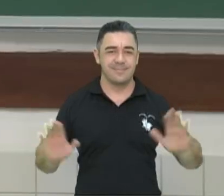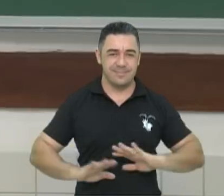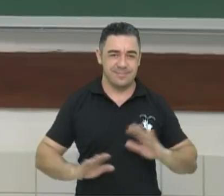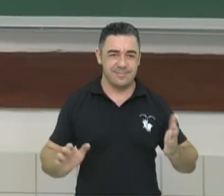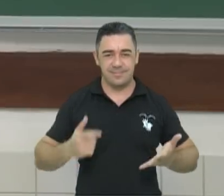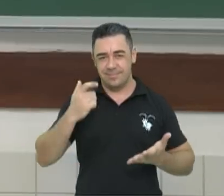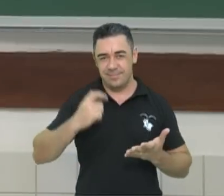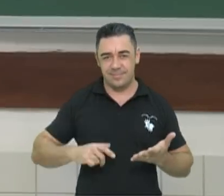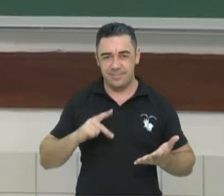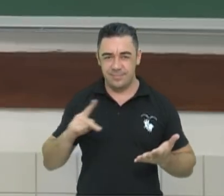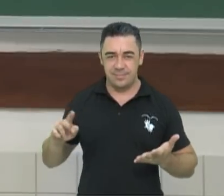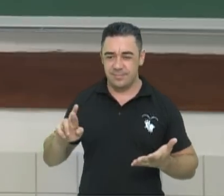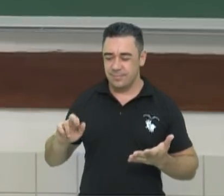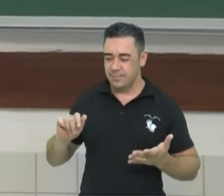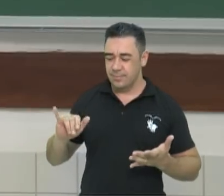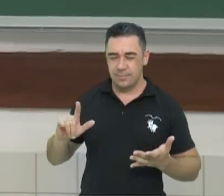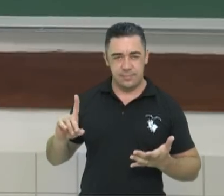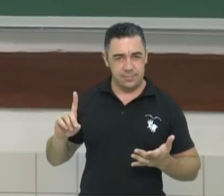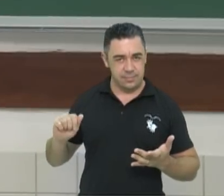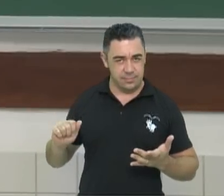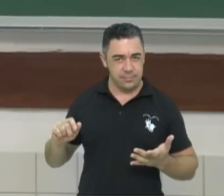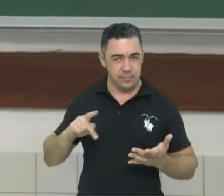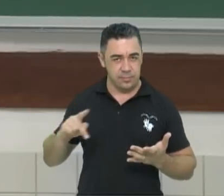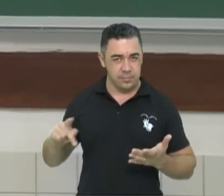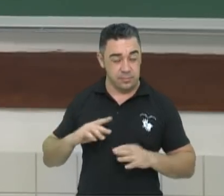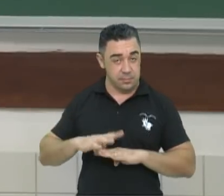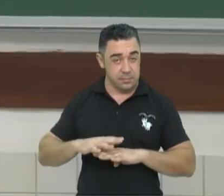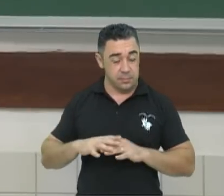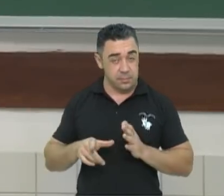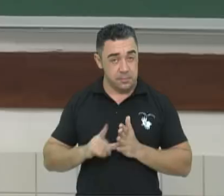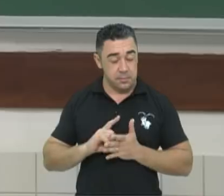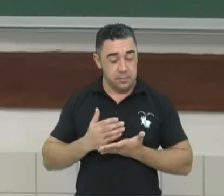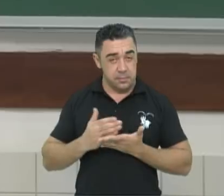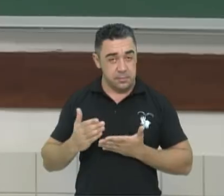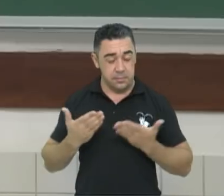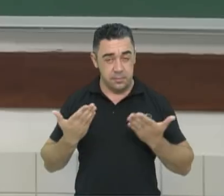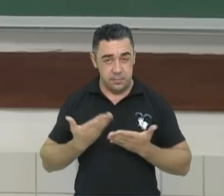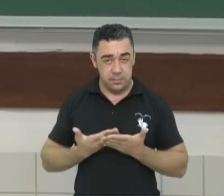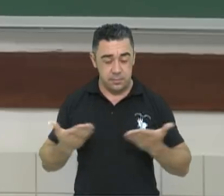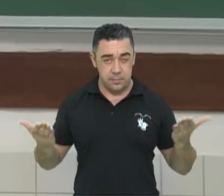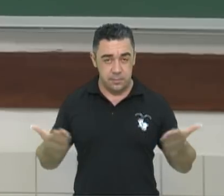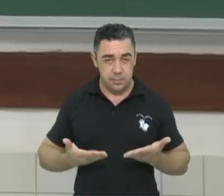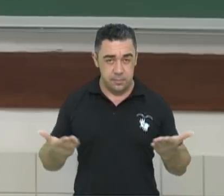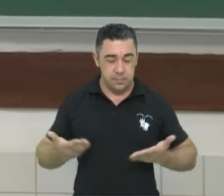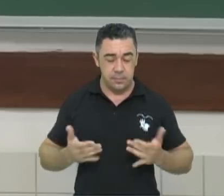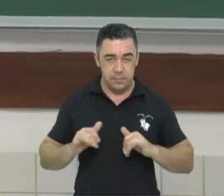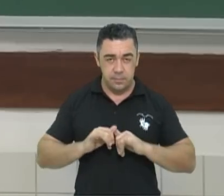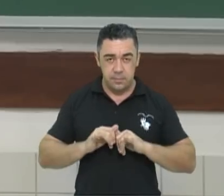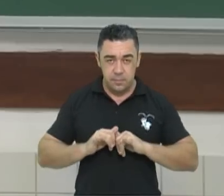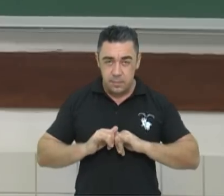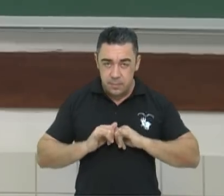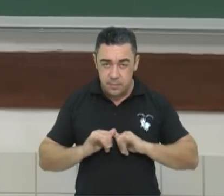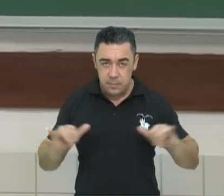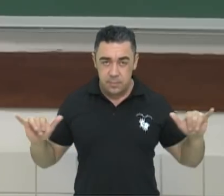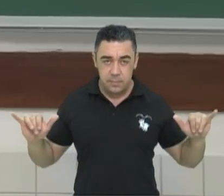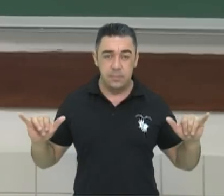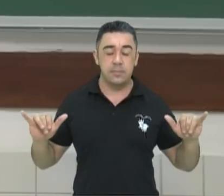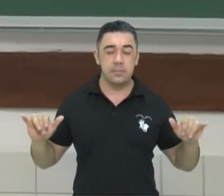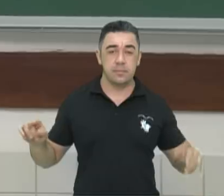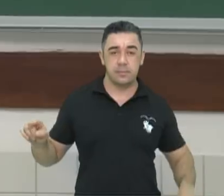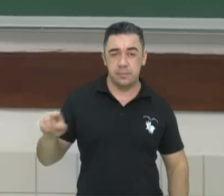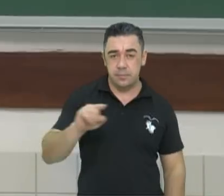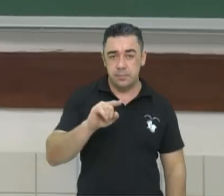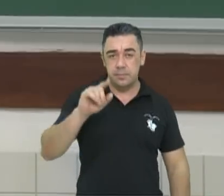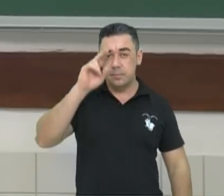Olá, eu sou a professora Railda de Matemática. Antes de darmos início à nossa aula de hoje, eu quero te